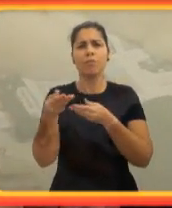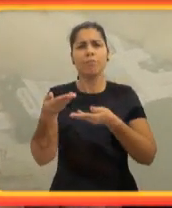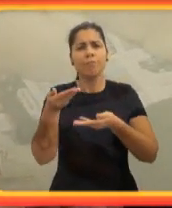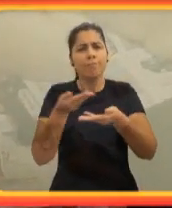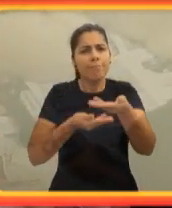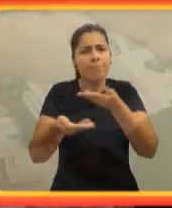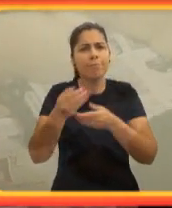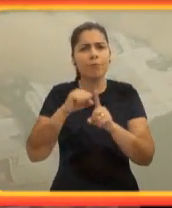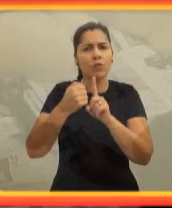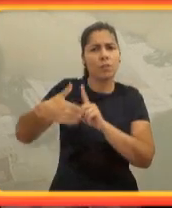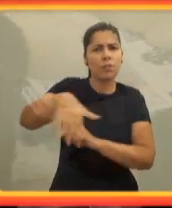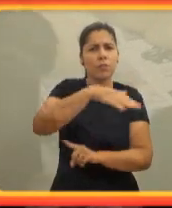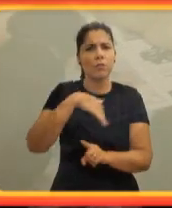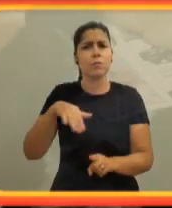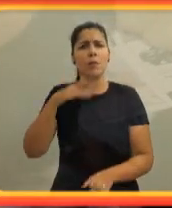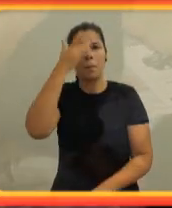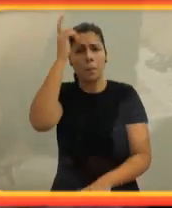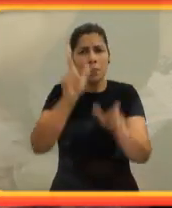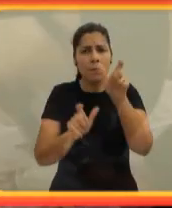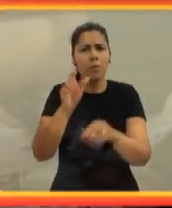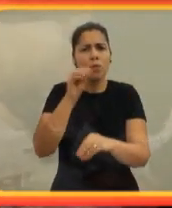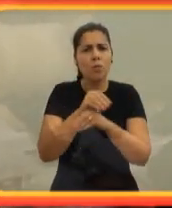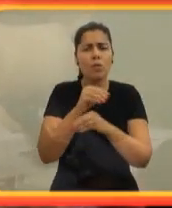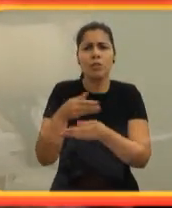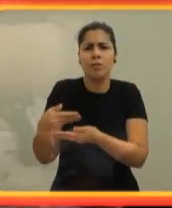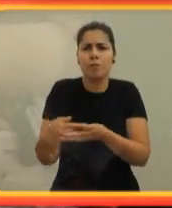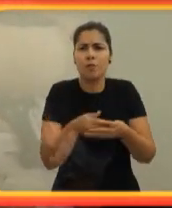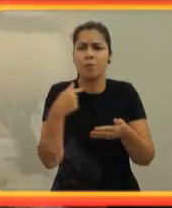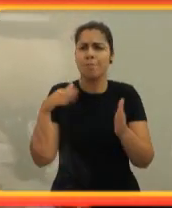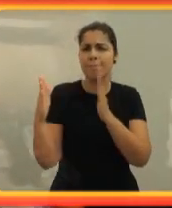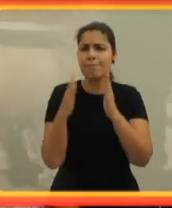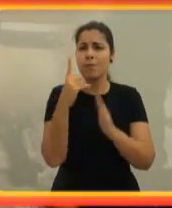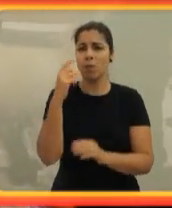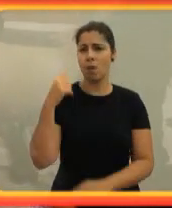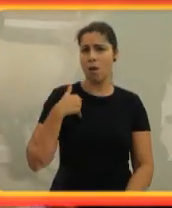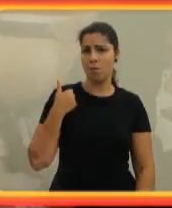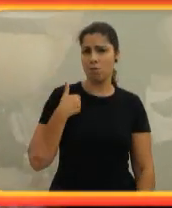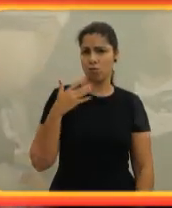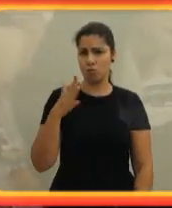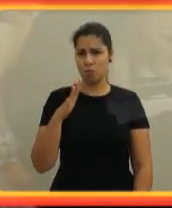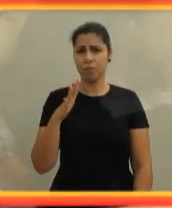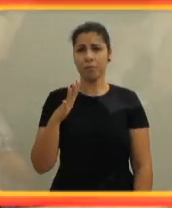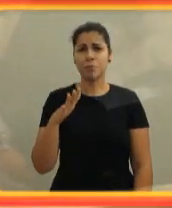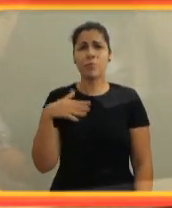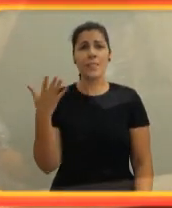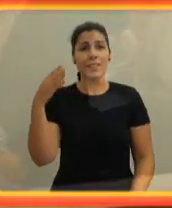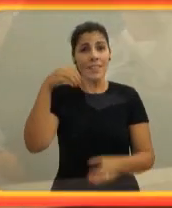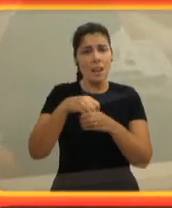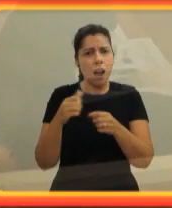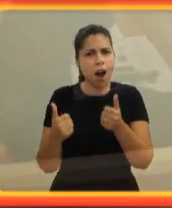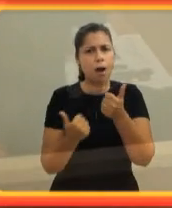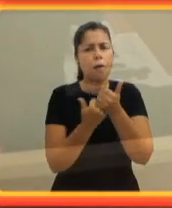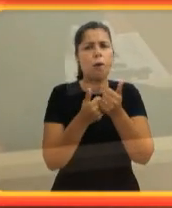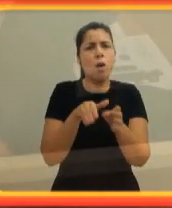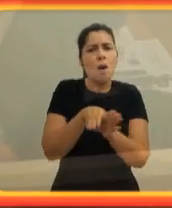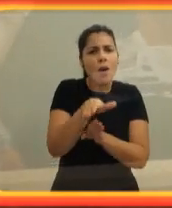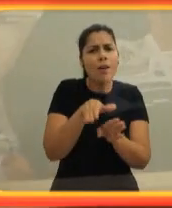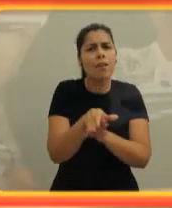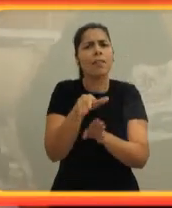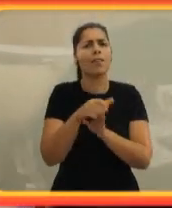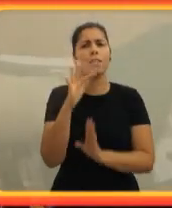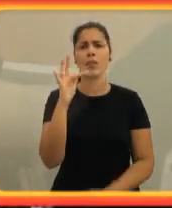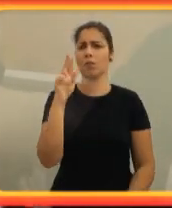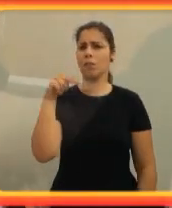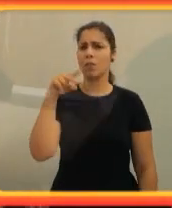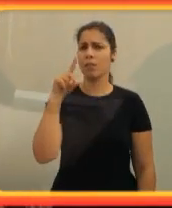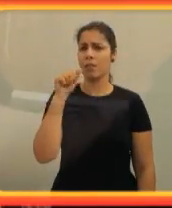São as pessoas que cuidam dos filhotes durante 1 ano, com apoio e orientação da Fundapaz, para que depois voltem à escola e possam